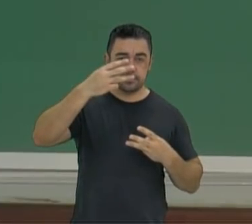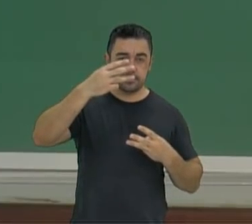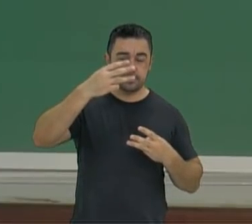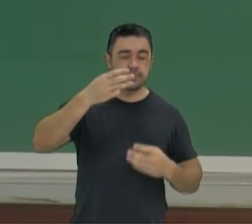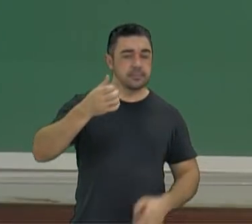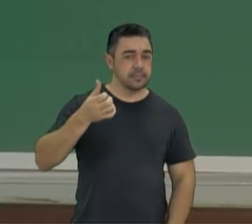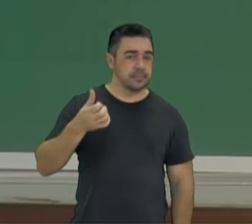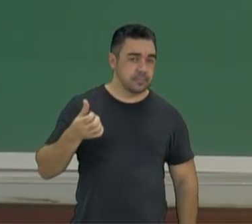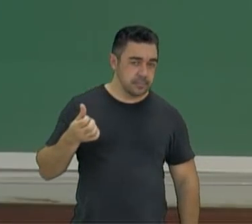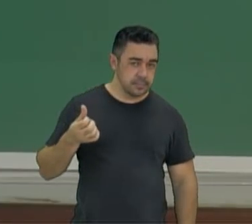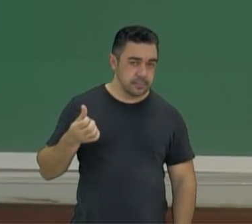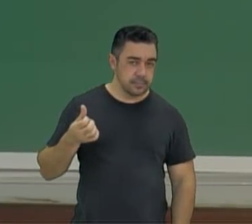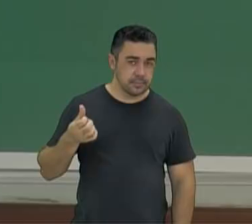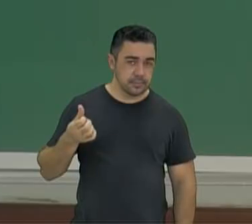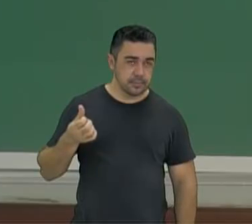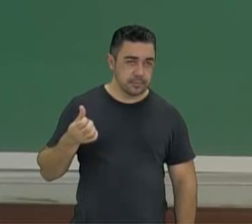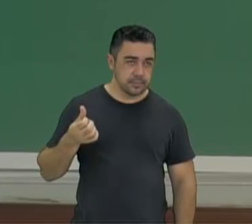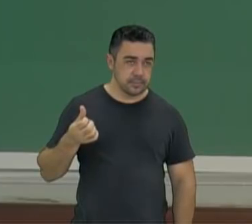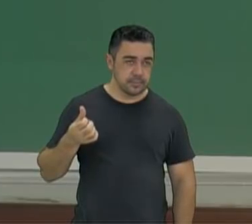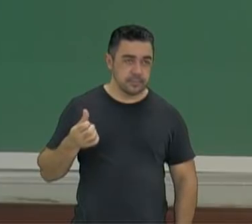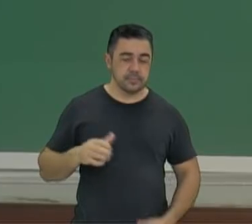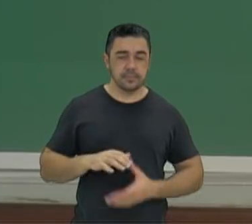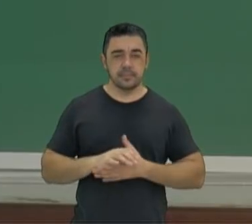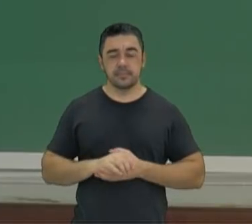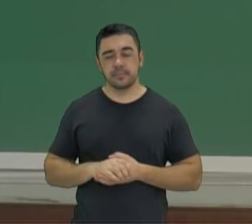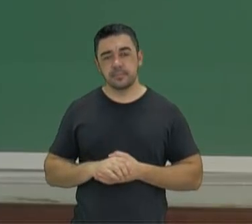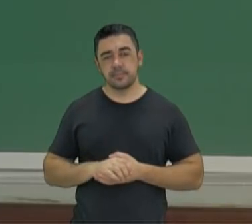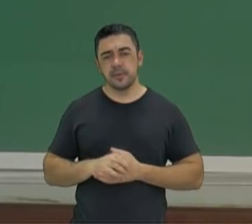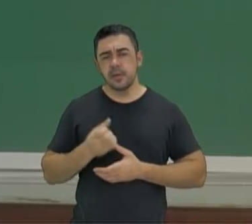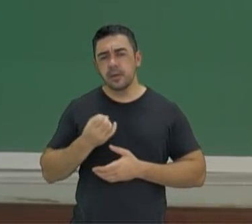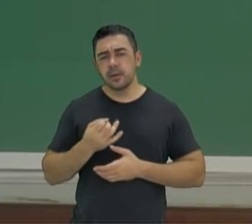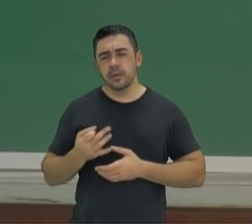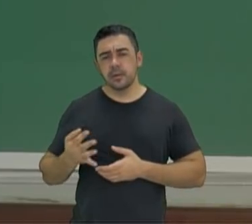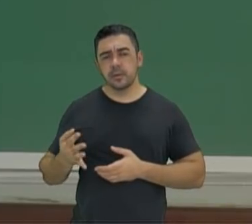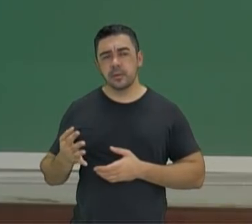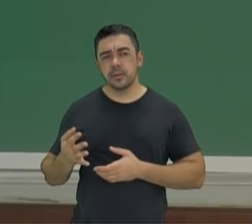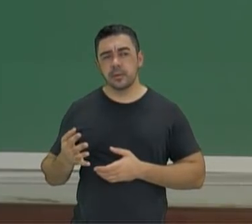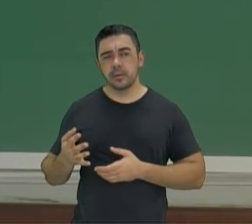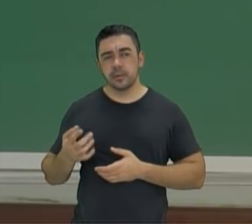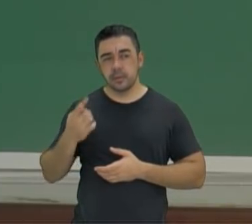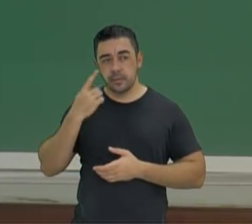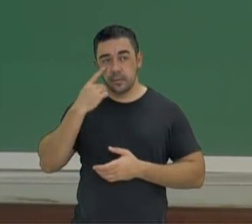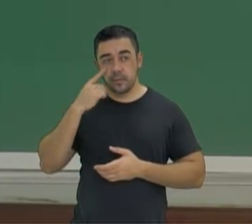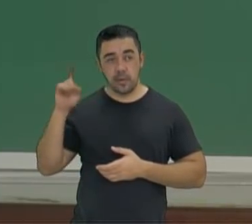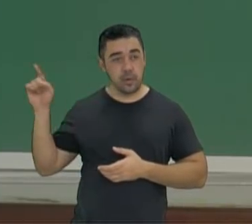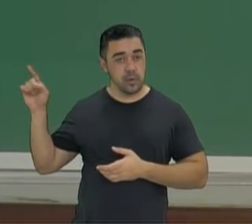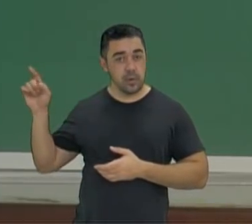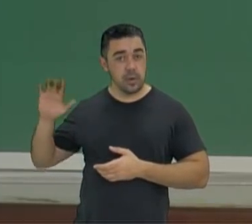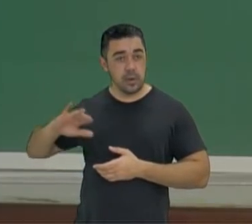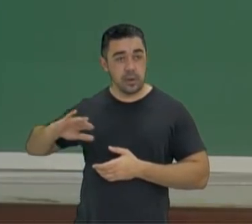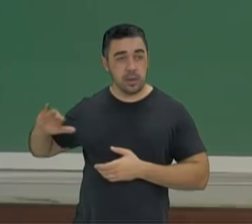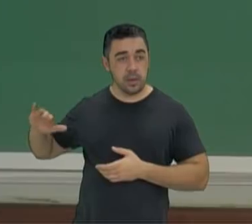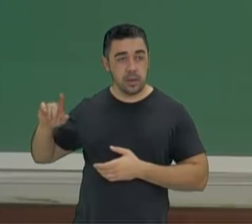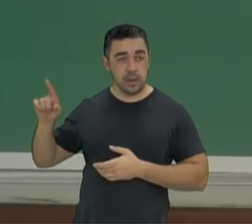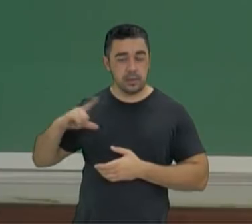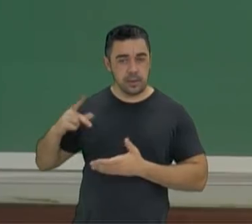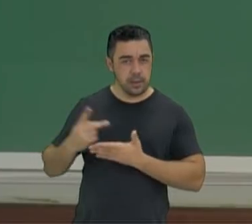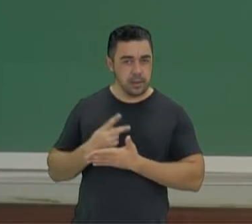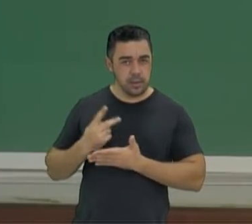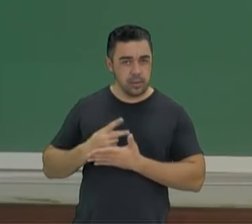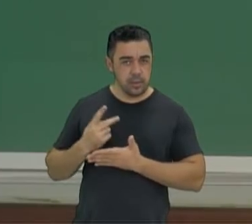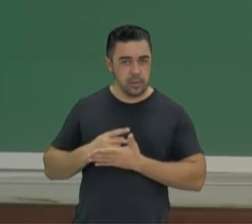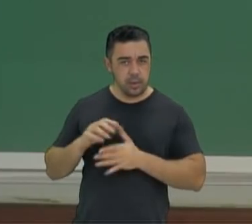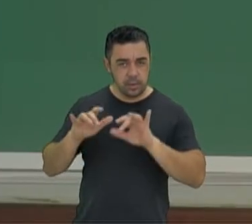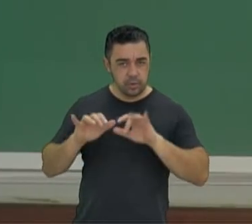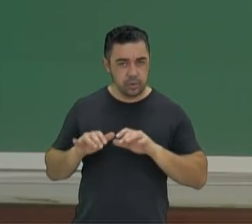ter 3 na base superior. Então, eu vou ter 6. Opa, esquece isso aqui, ó, que saiu um erro de digitação aqui da